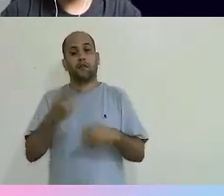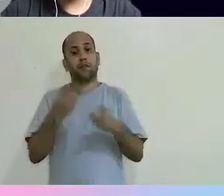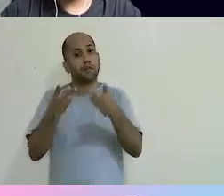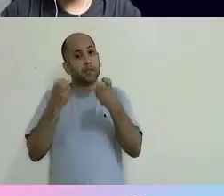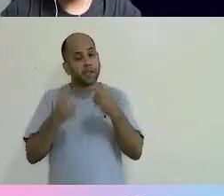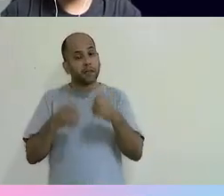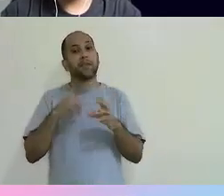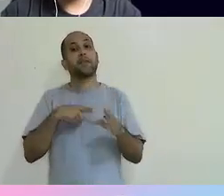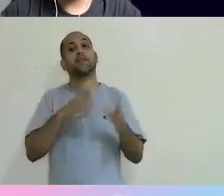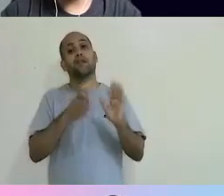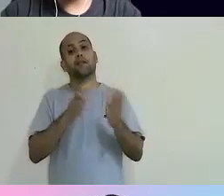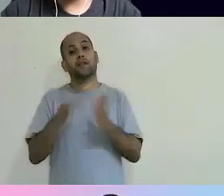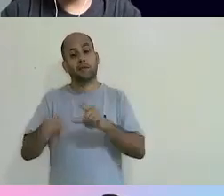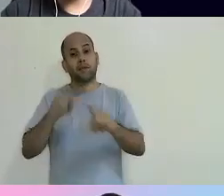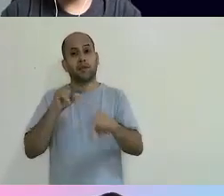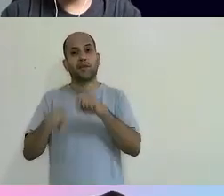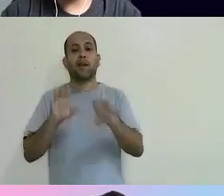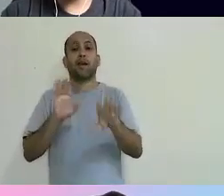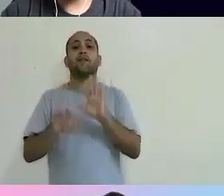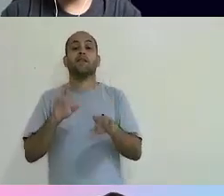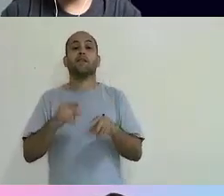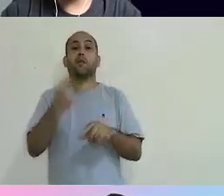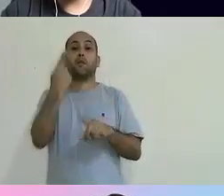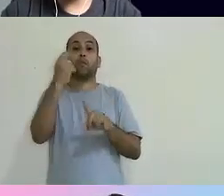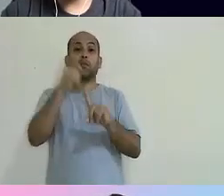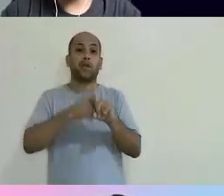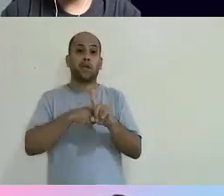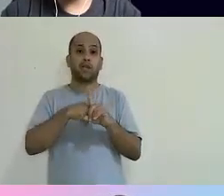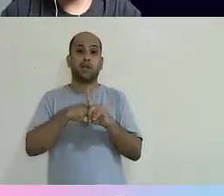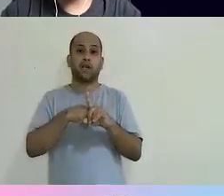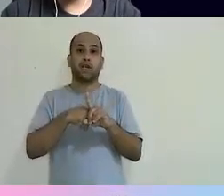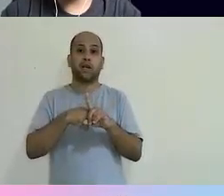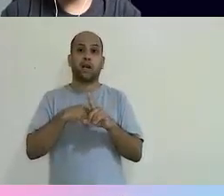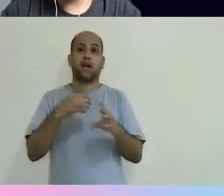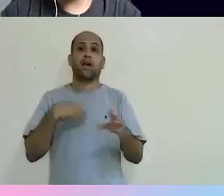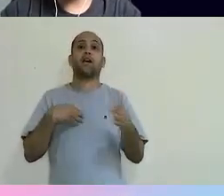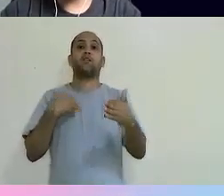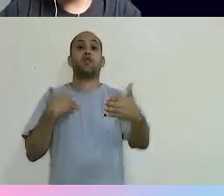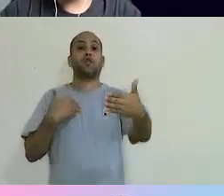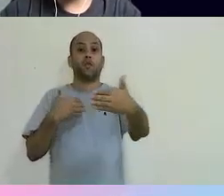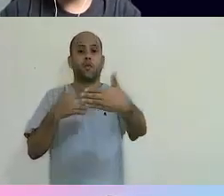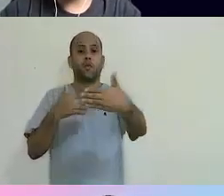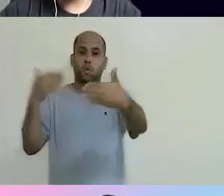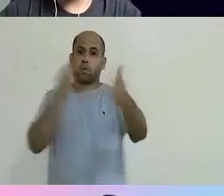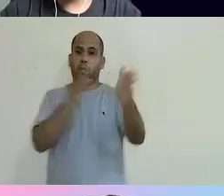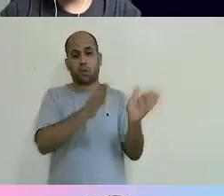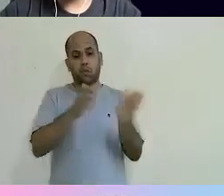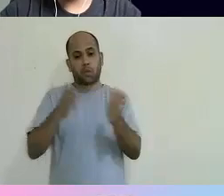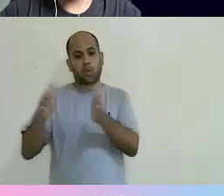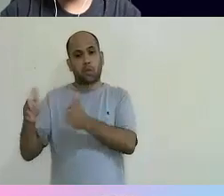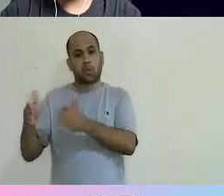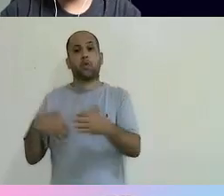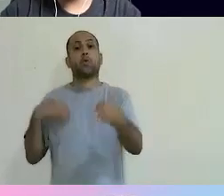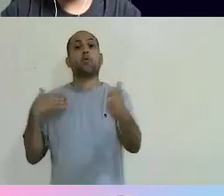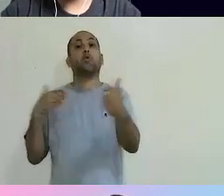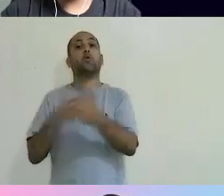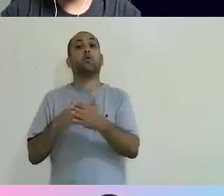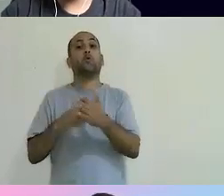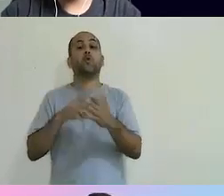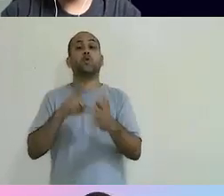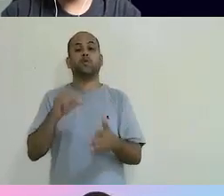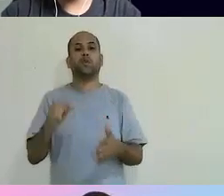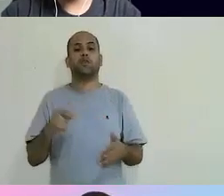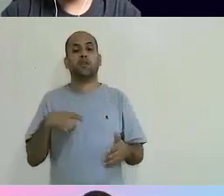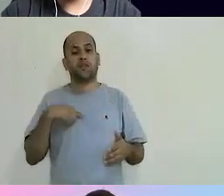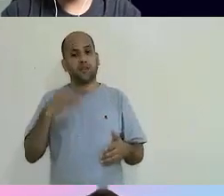às vezes fica um mês aberto o processo de seleção, no último dia, eu fui fazer o teste ou fui fazer